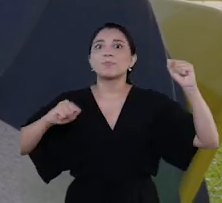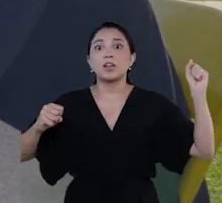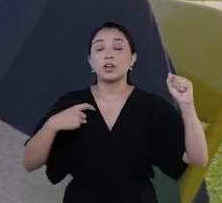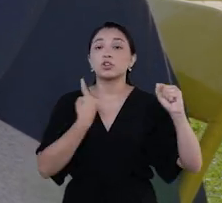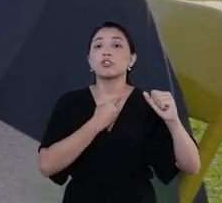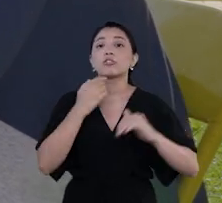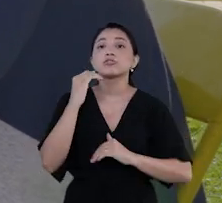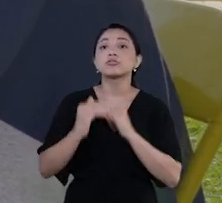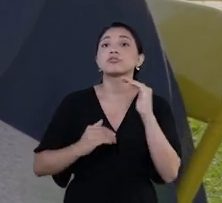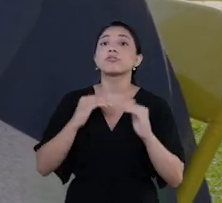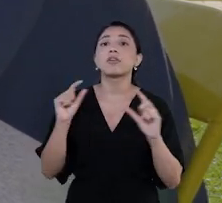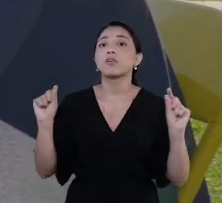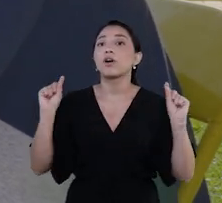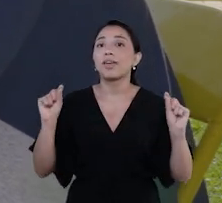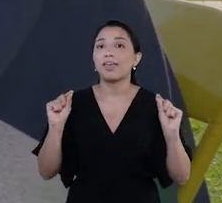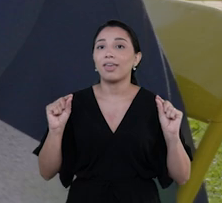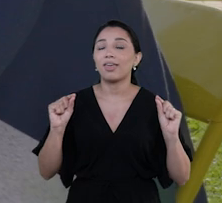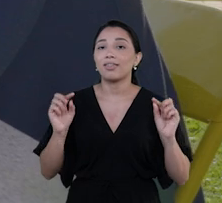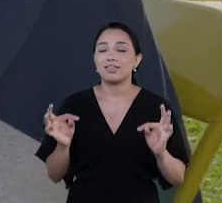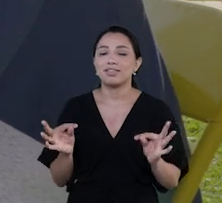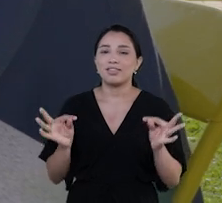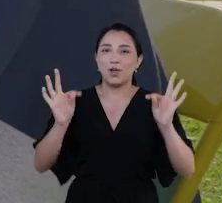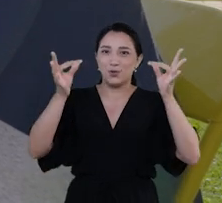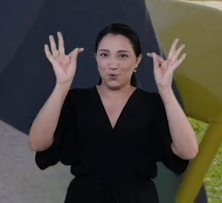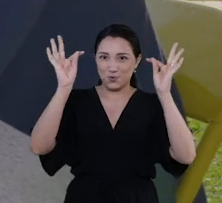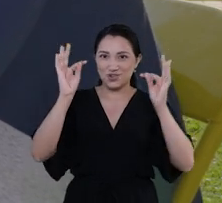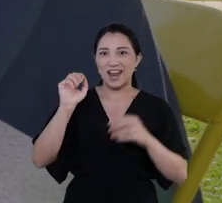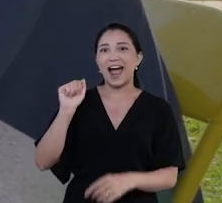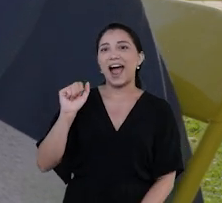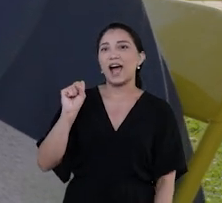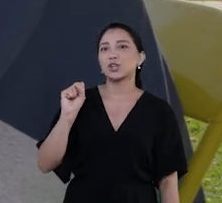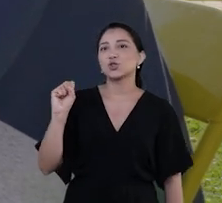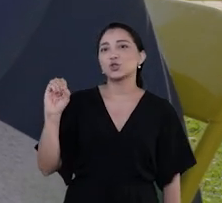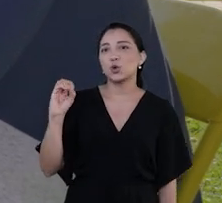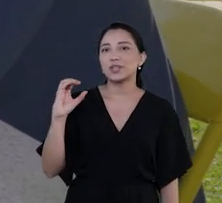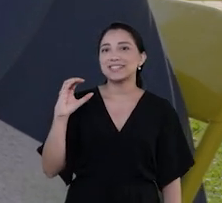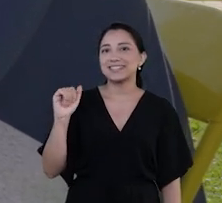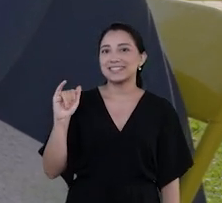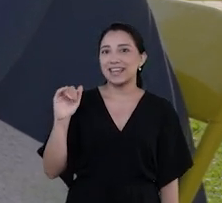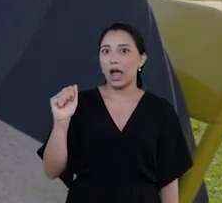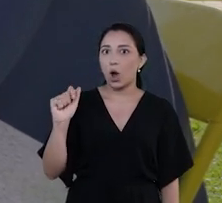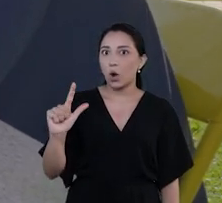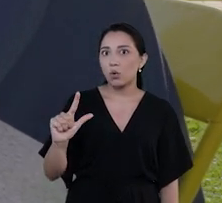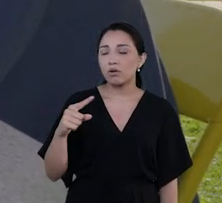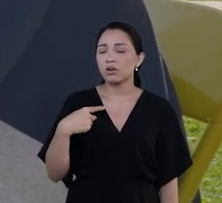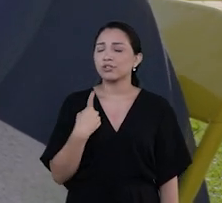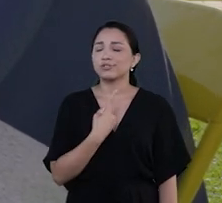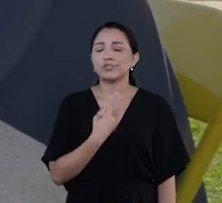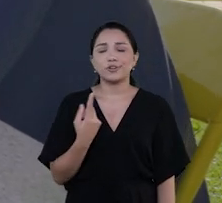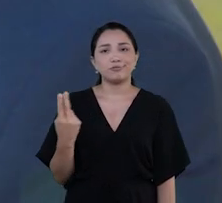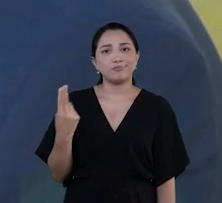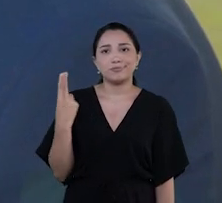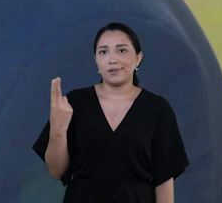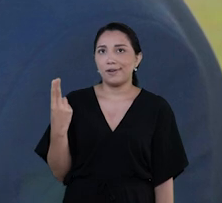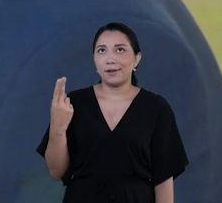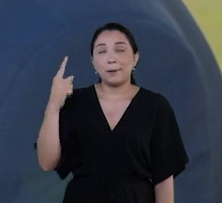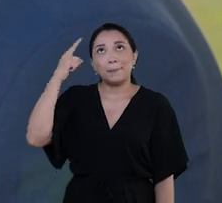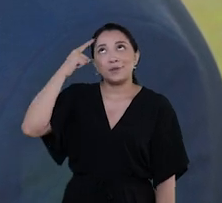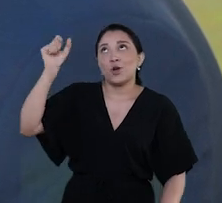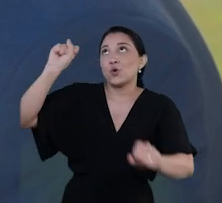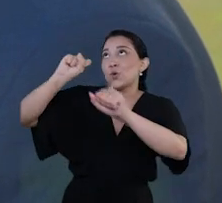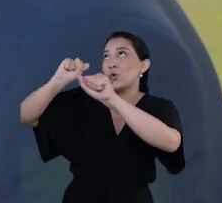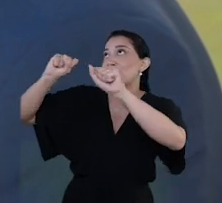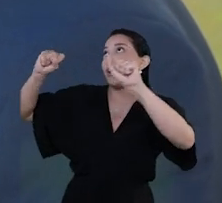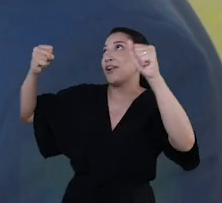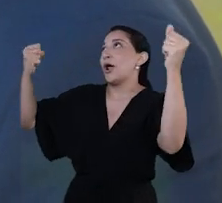gente né chama de tecnologia social n então eh não adianta a gente pensar grandes empreendimentos para resolver o problema do